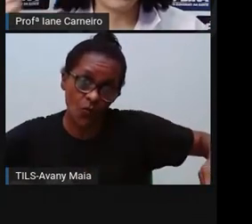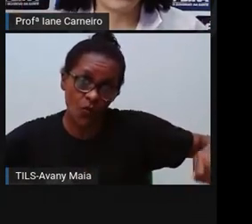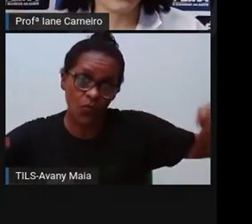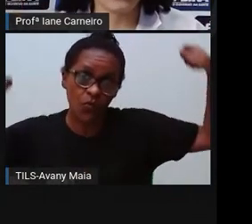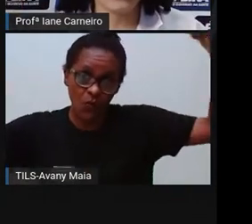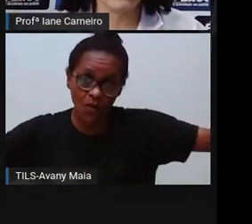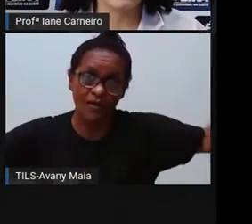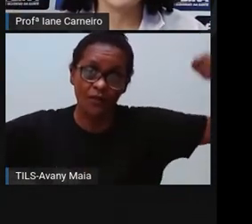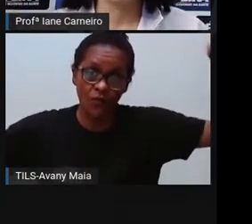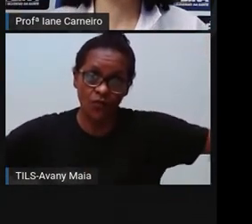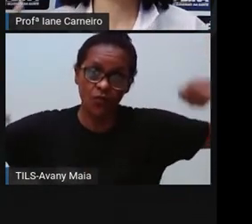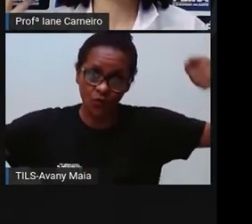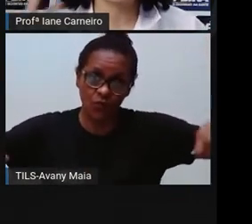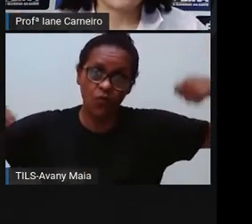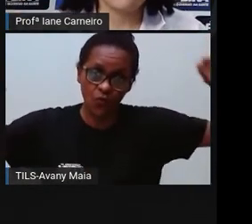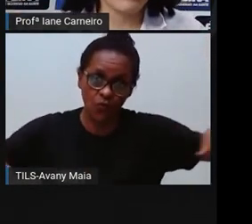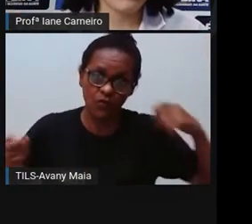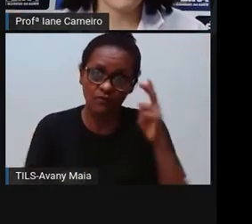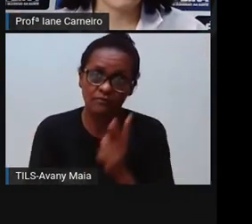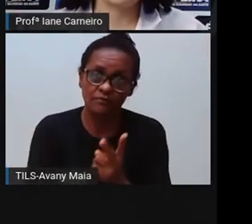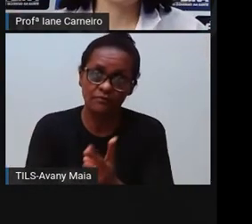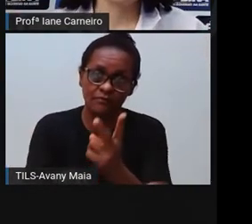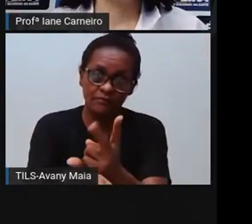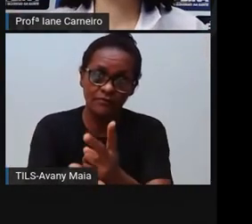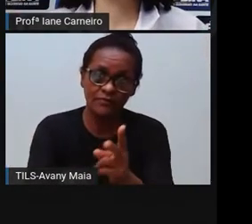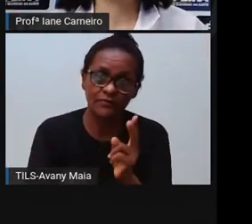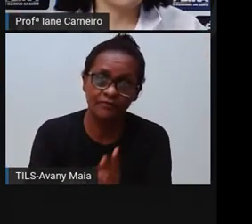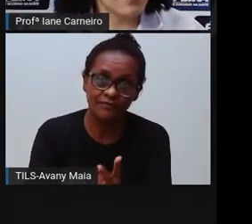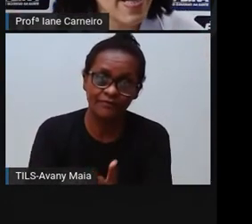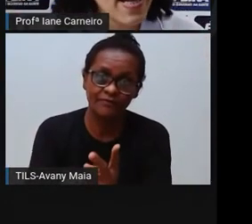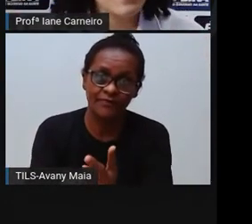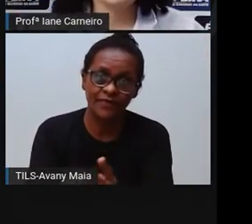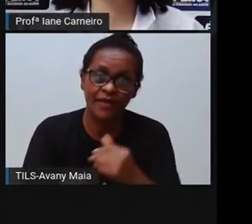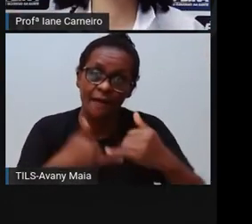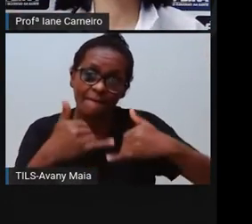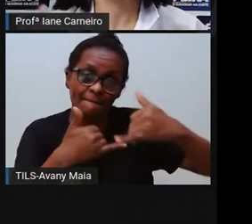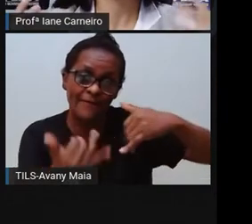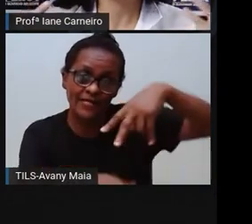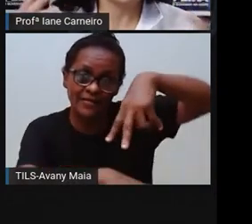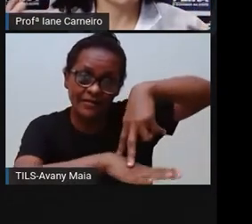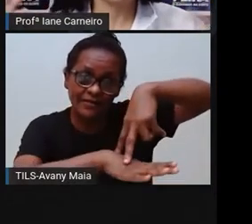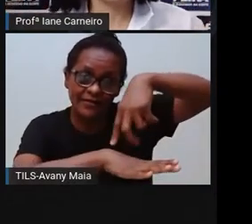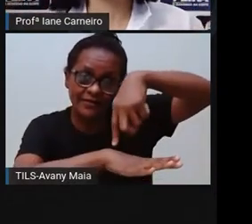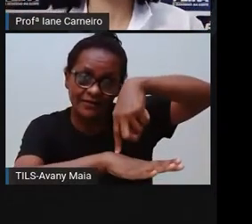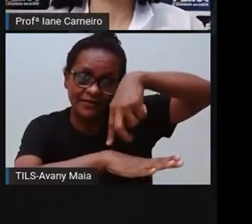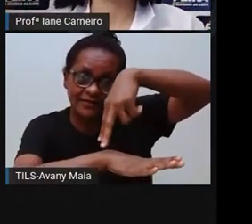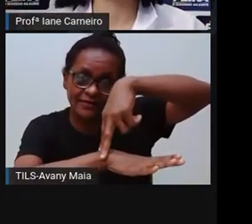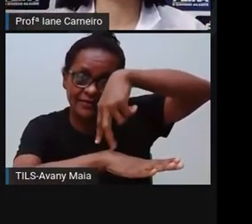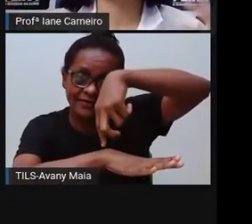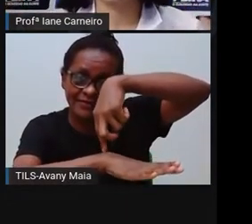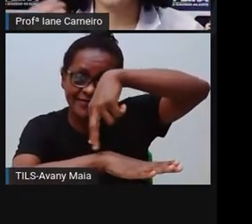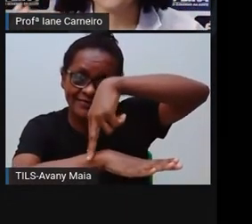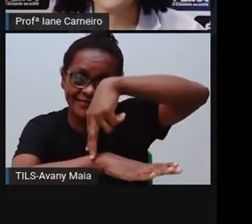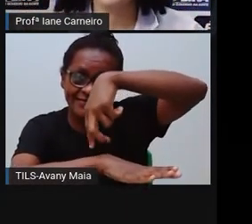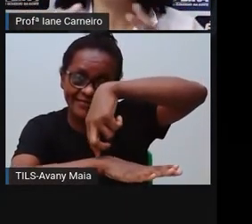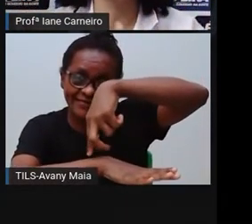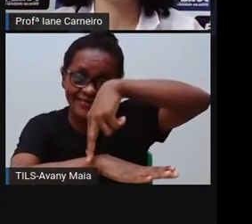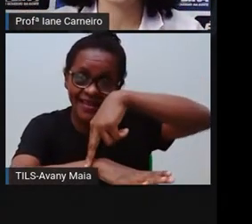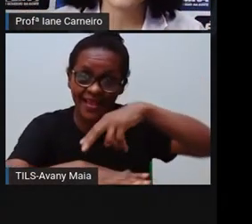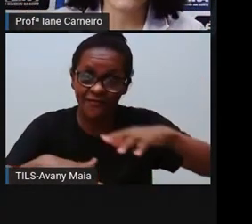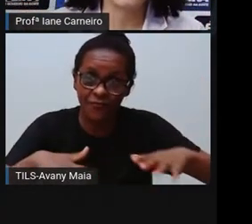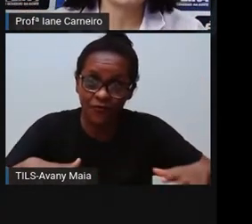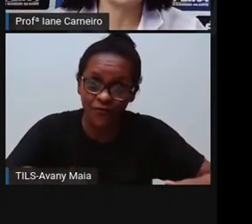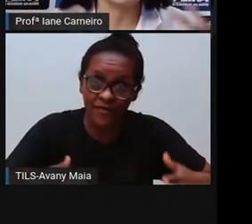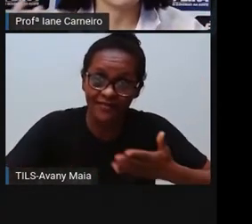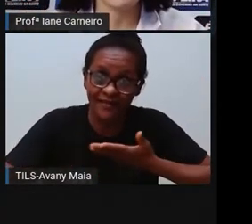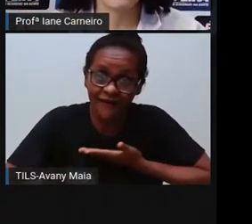aí, pular corda, né? Jogar bola, brincar de amarelinha, né? Esses tipos de brincadeiras movimentam o